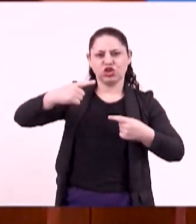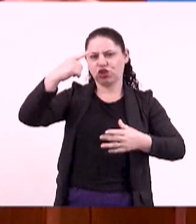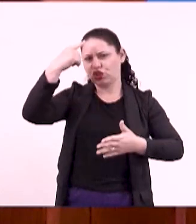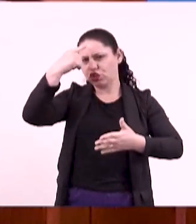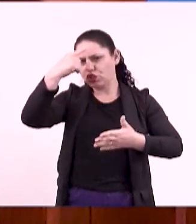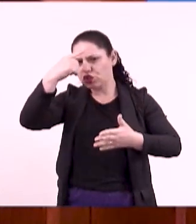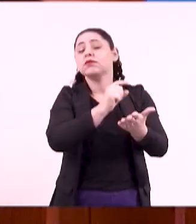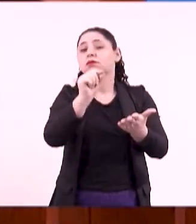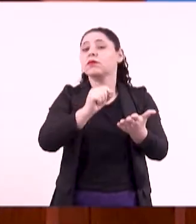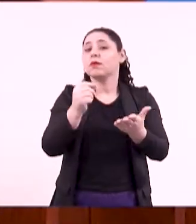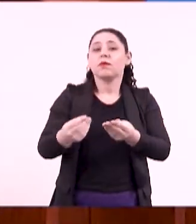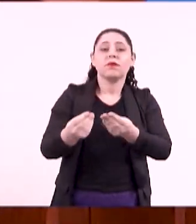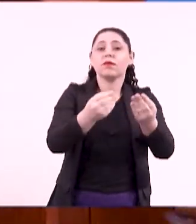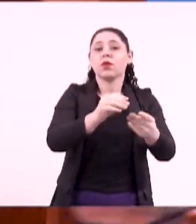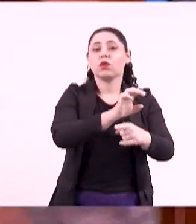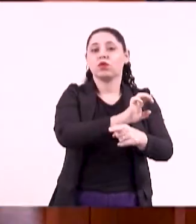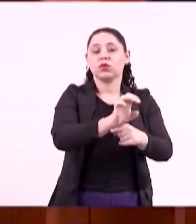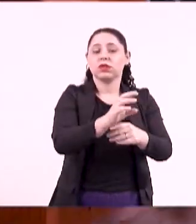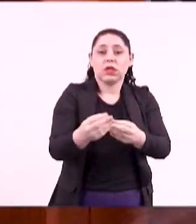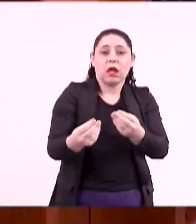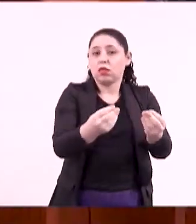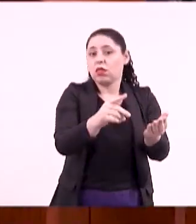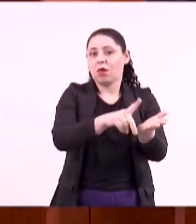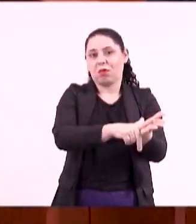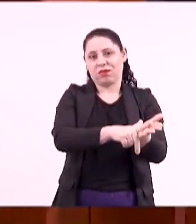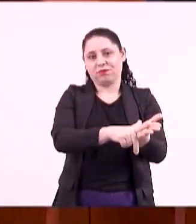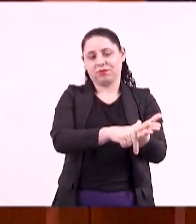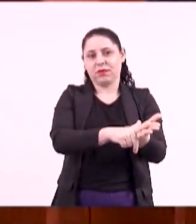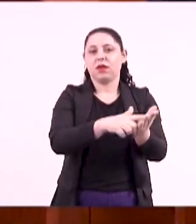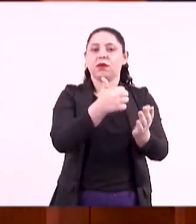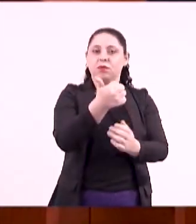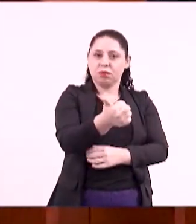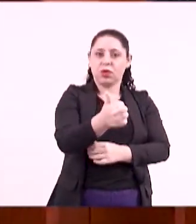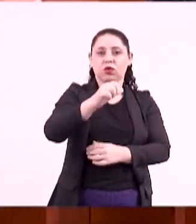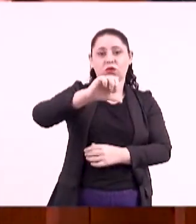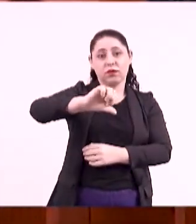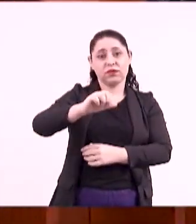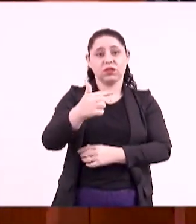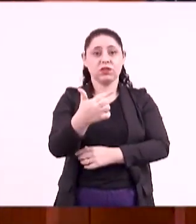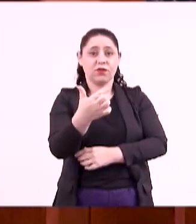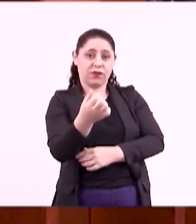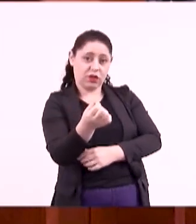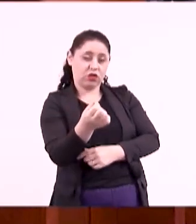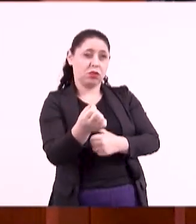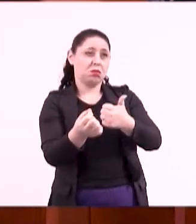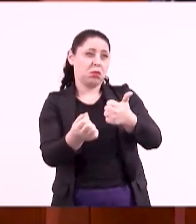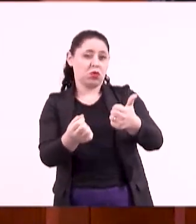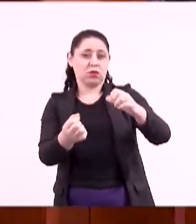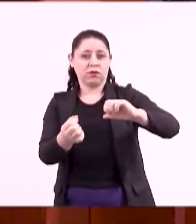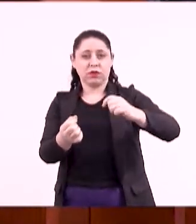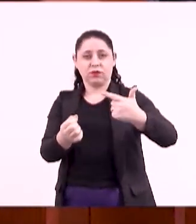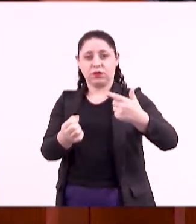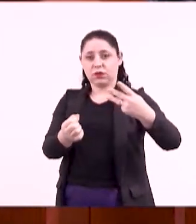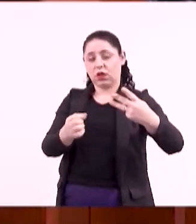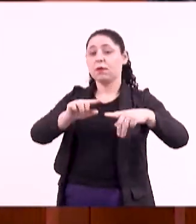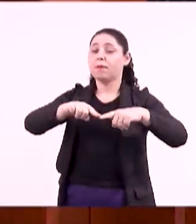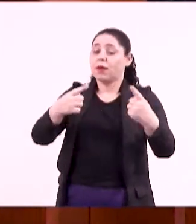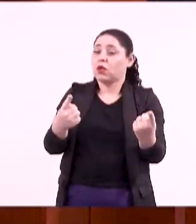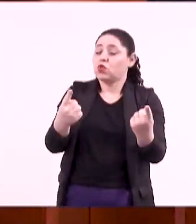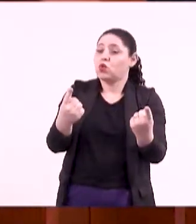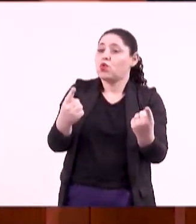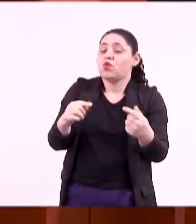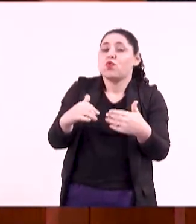direito da terra. O Estado que titulou em 1920, 1923. Só que quando